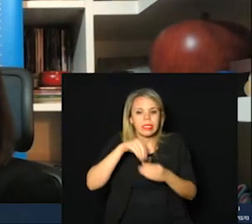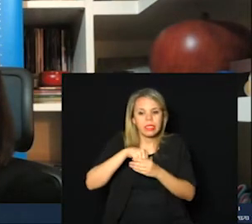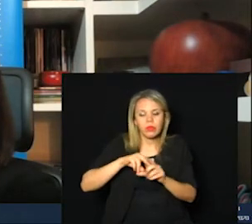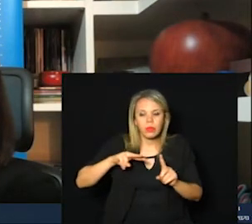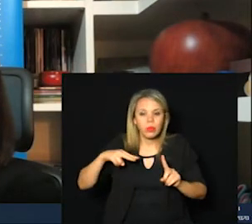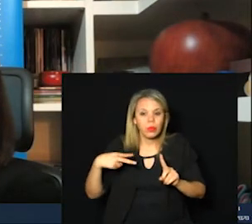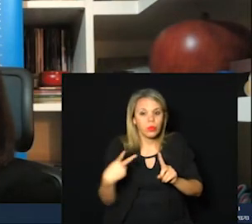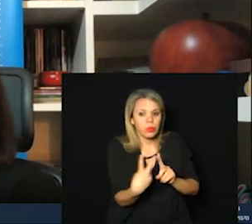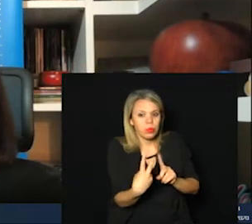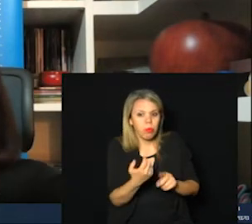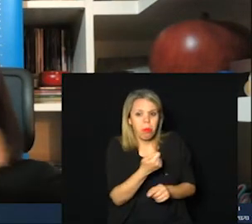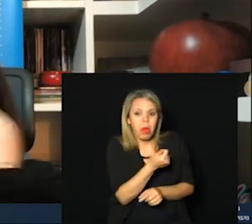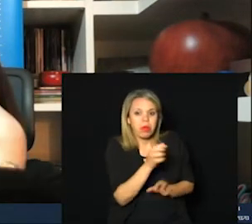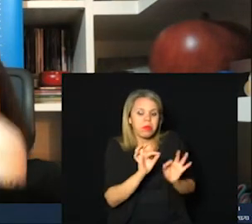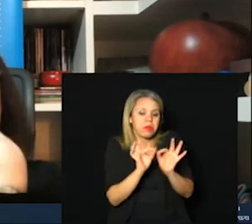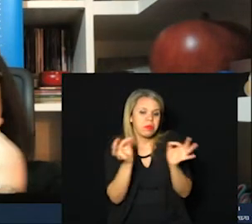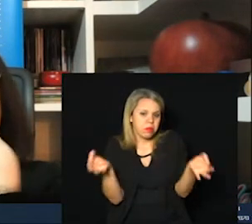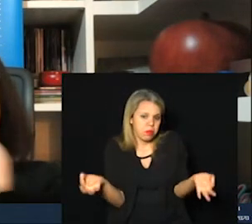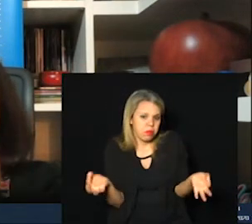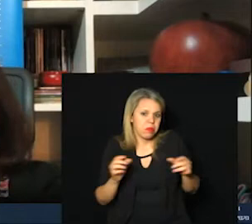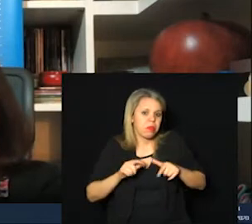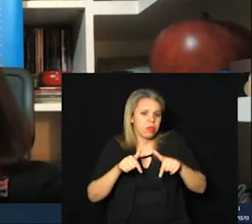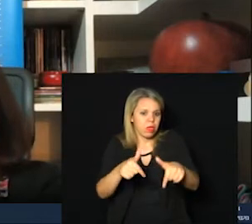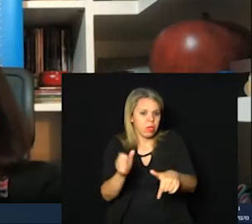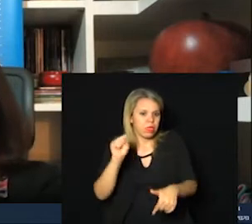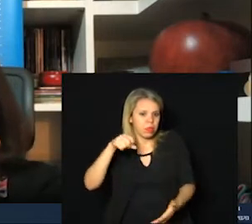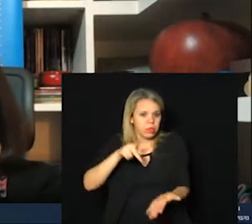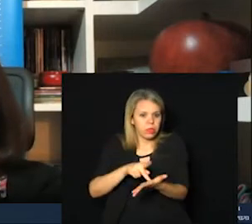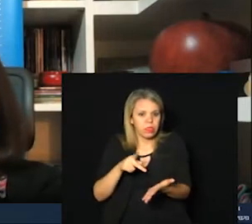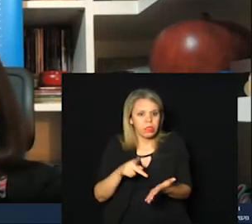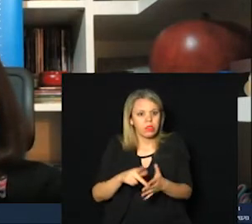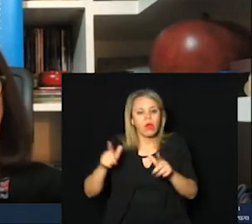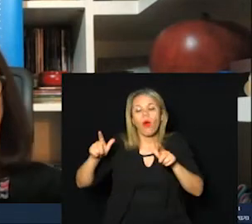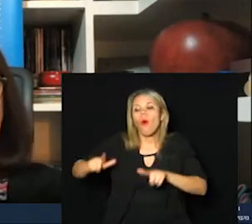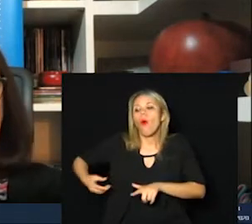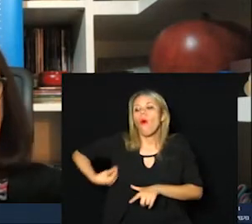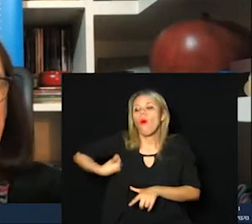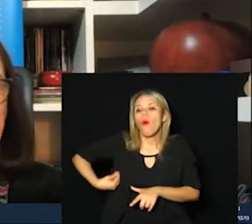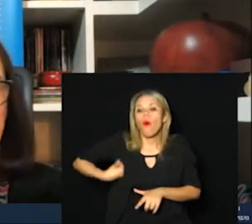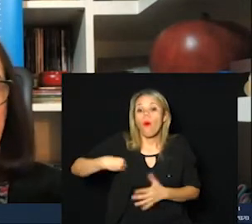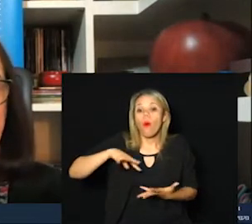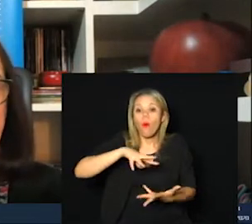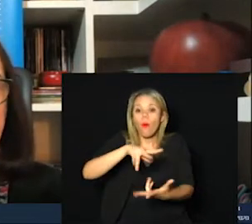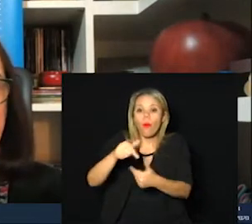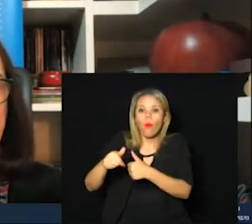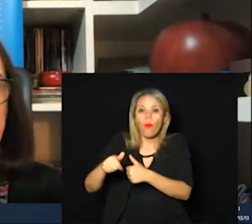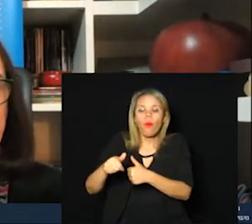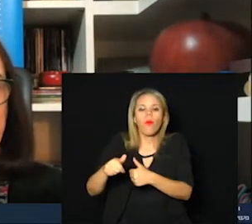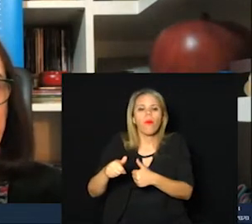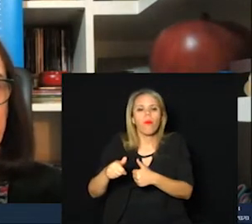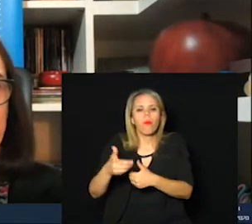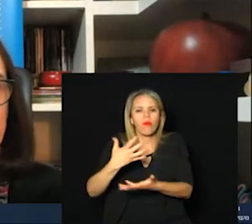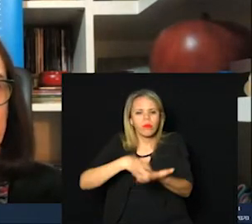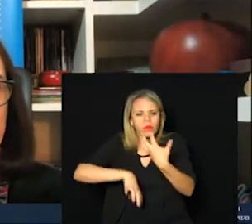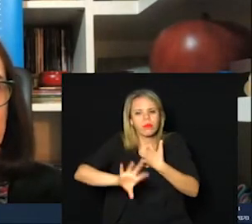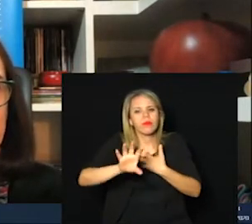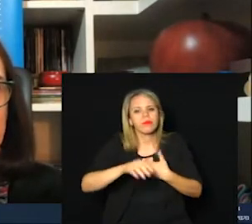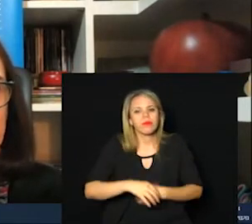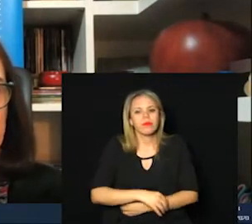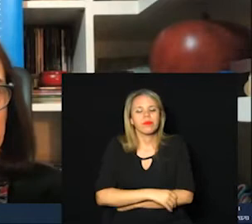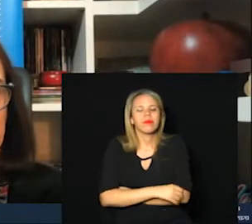pequenas ações são realizadas, sim, lá onde estou, mas em vista de um mundo mais fraterno.